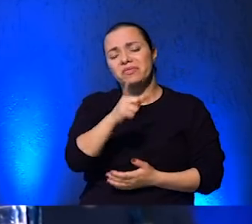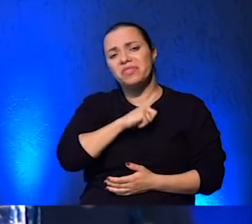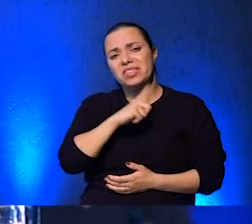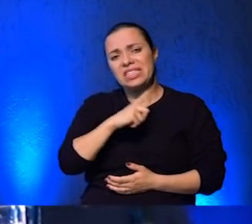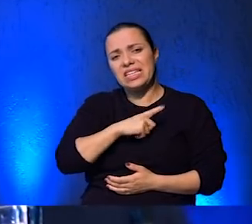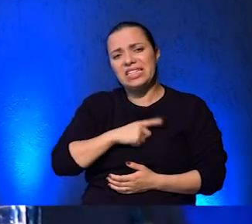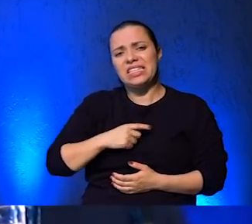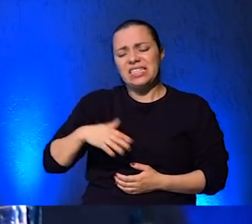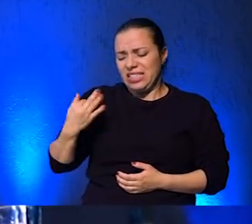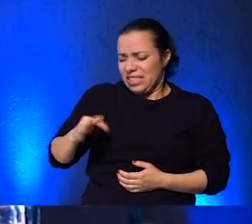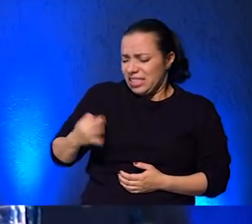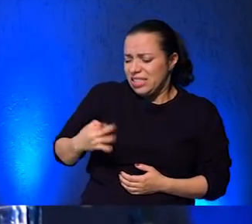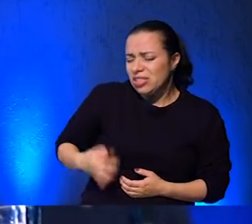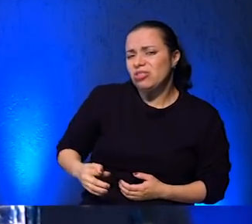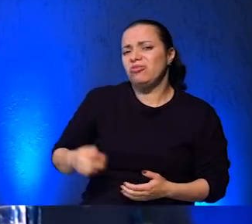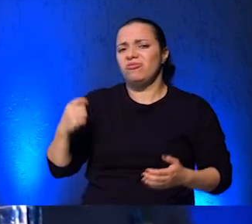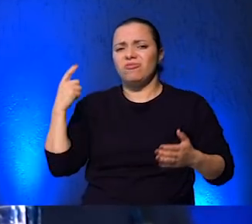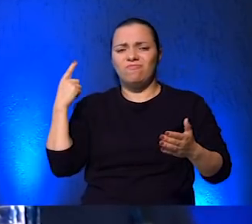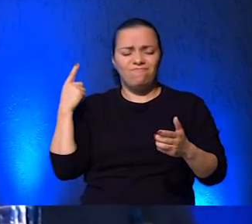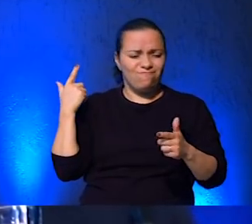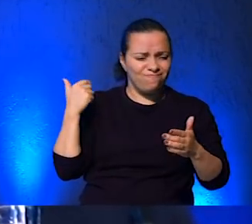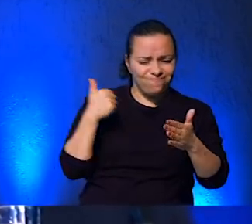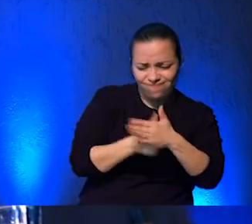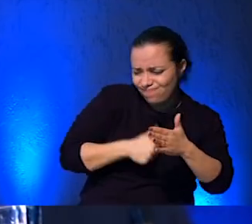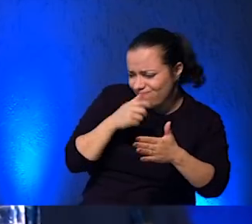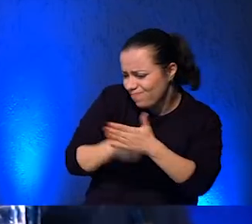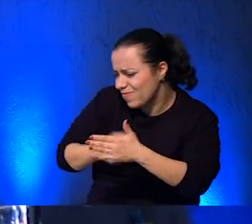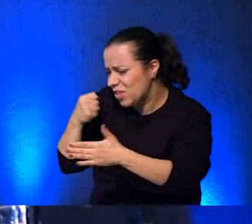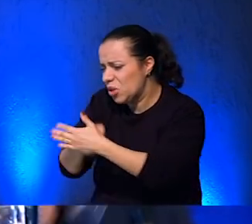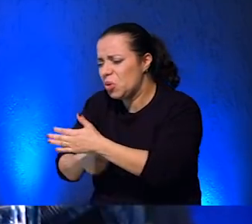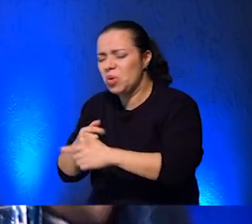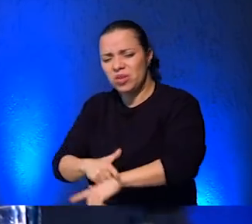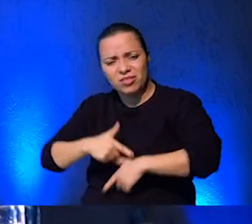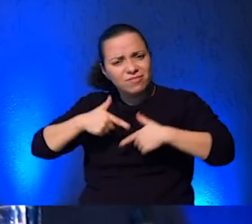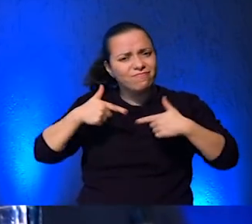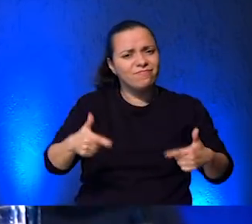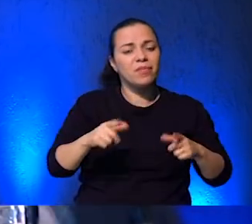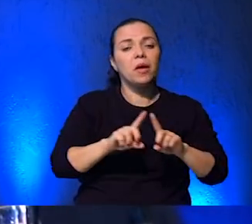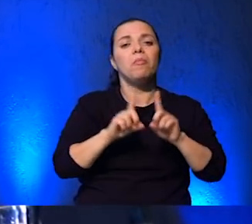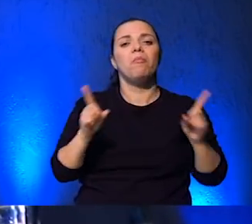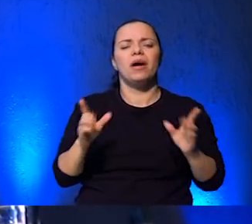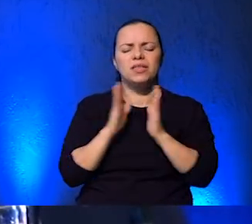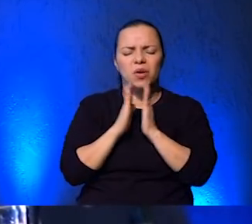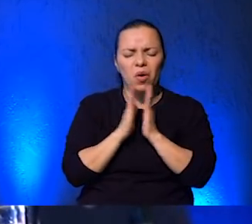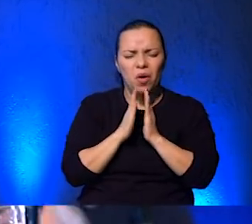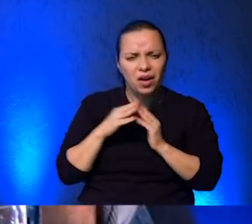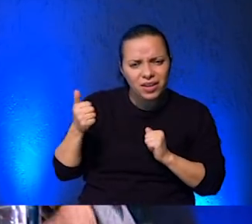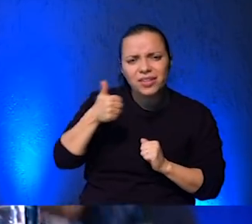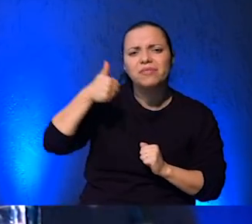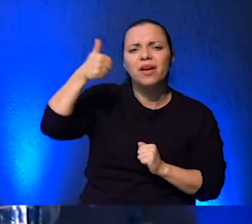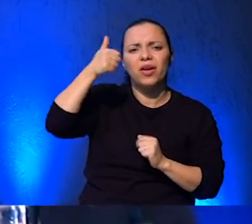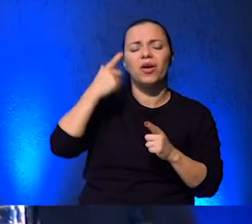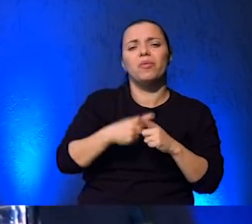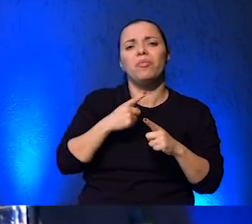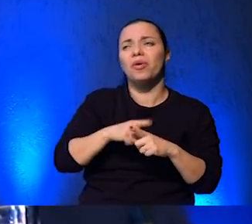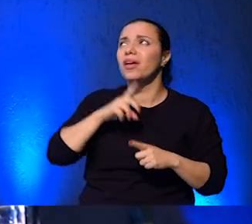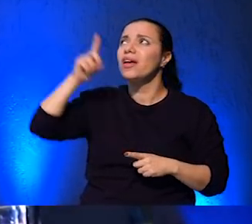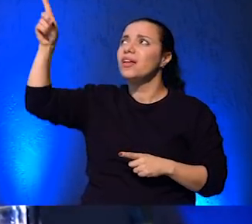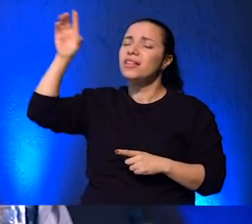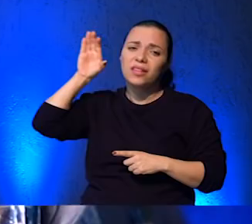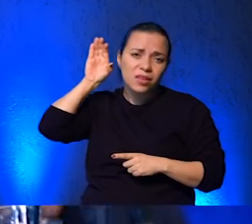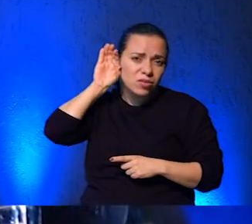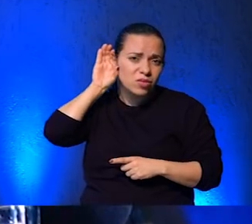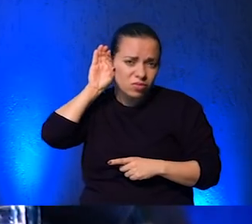mudado através do seu clamor quando você clama a deus ouve ora que melhora ora que